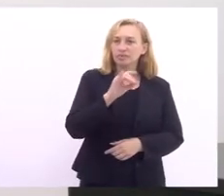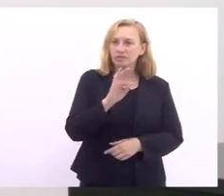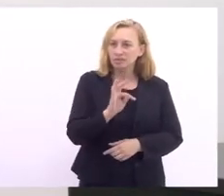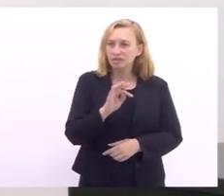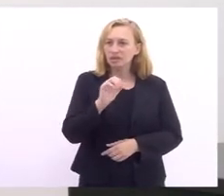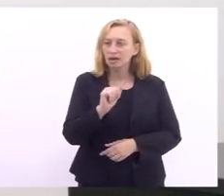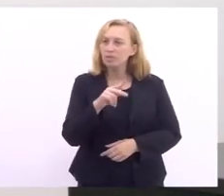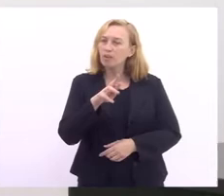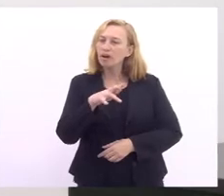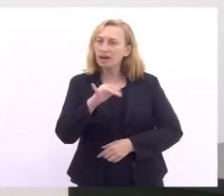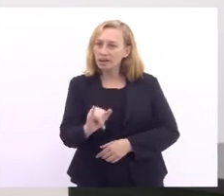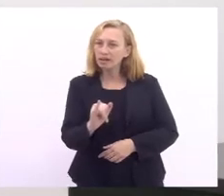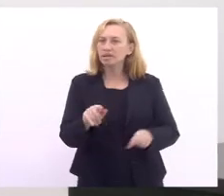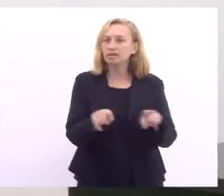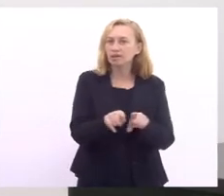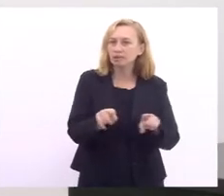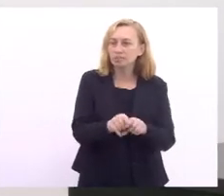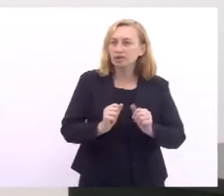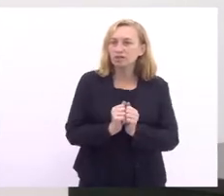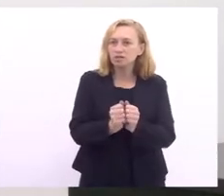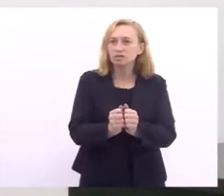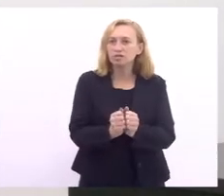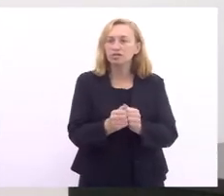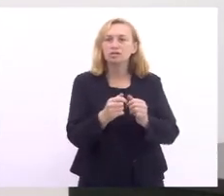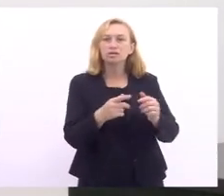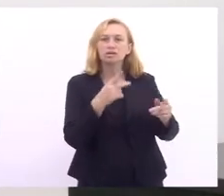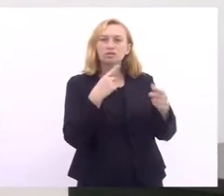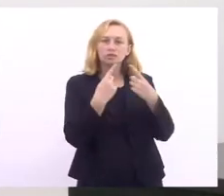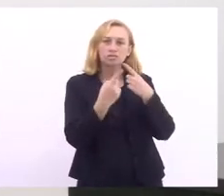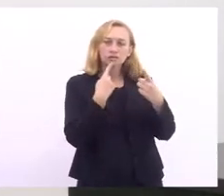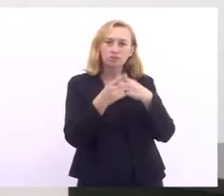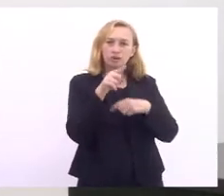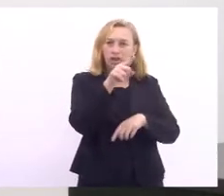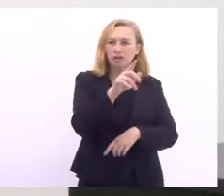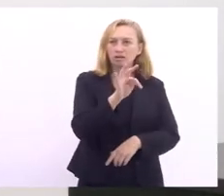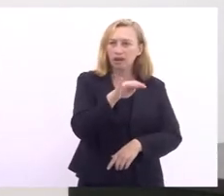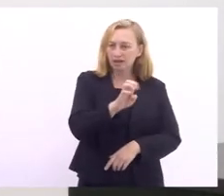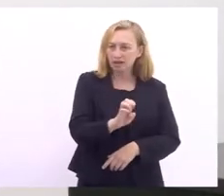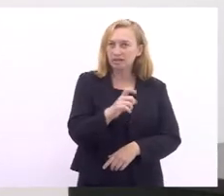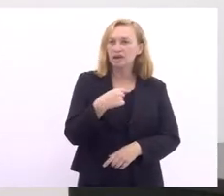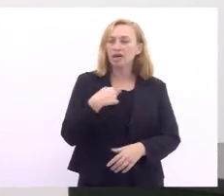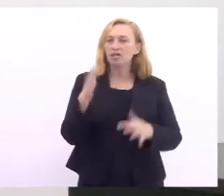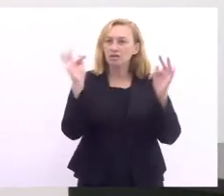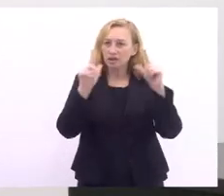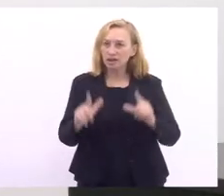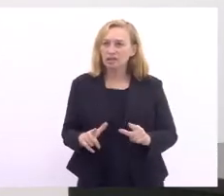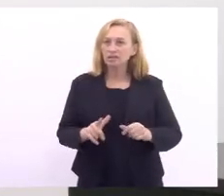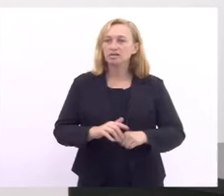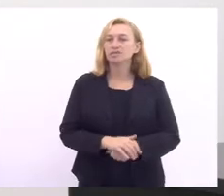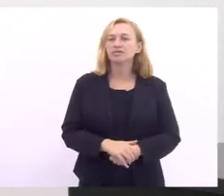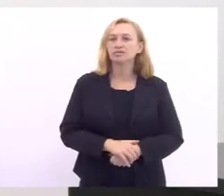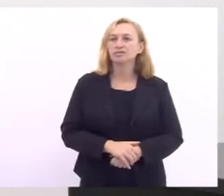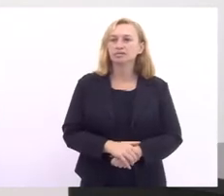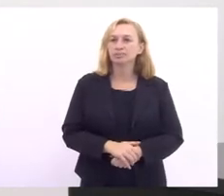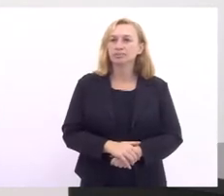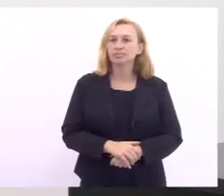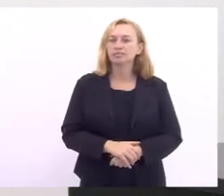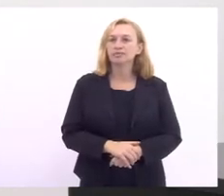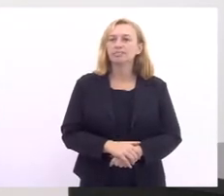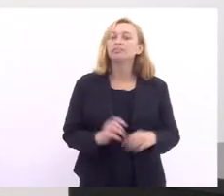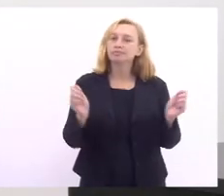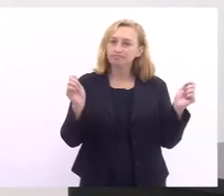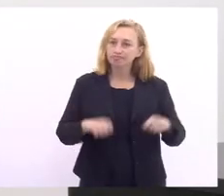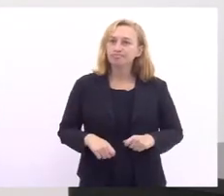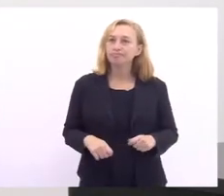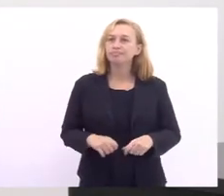juntando e fortalecendo o debate lá no lanche então assim eu fico muito feliz né com essa condição com